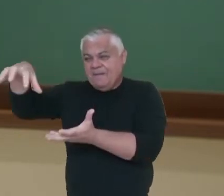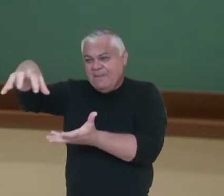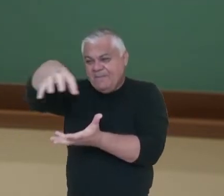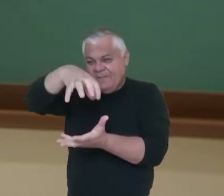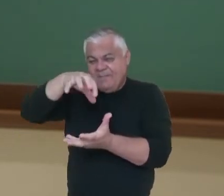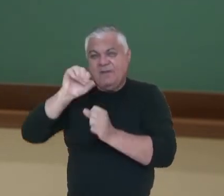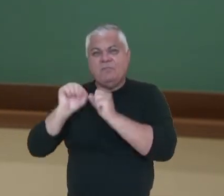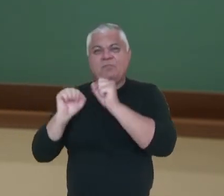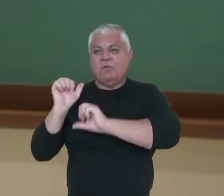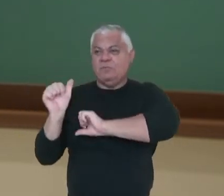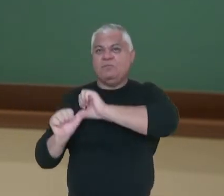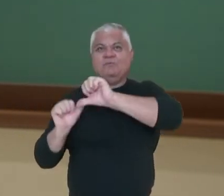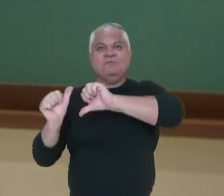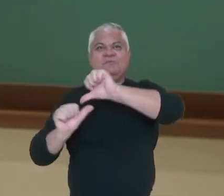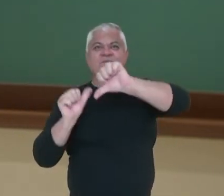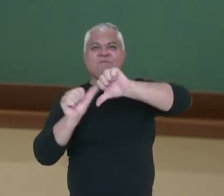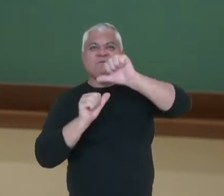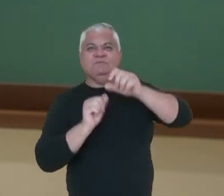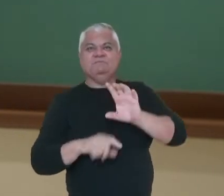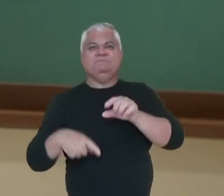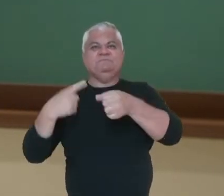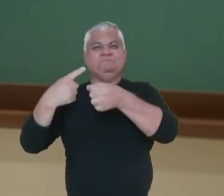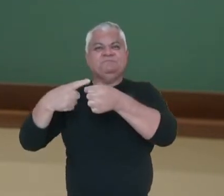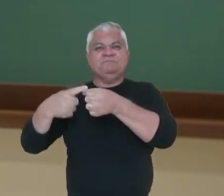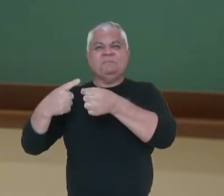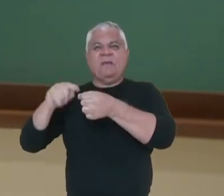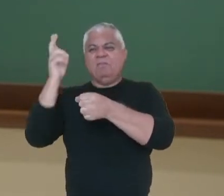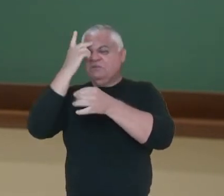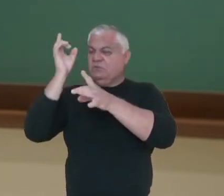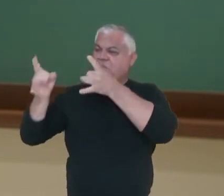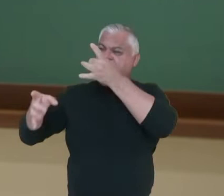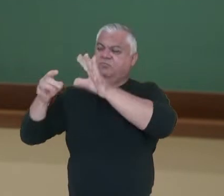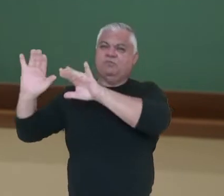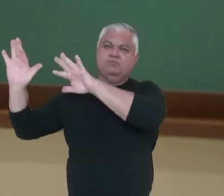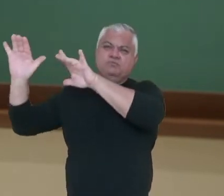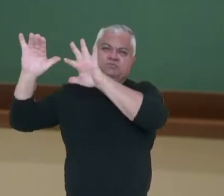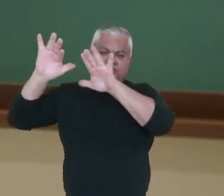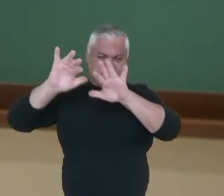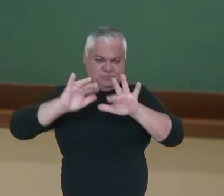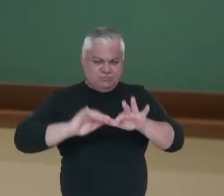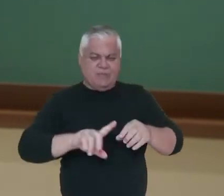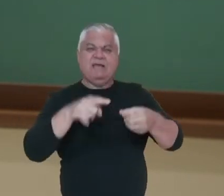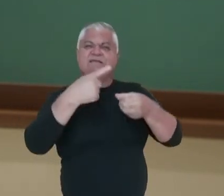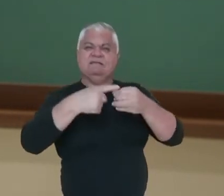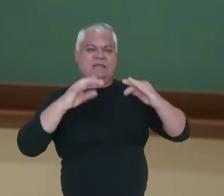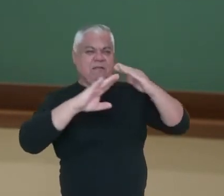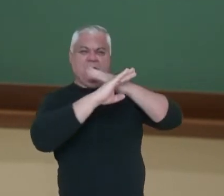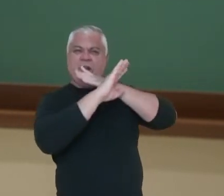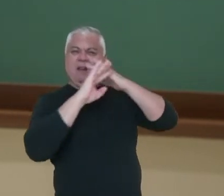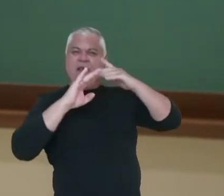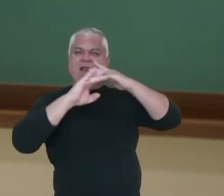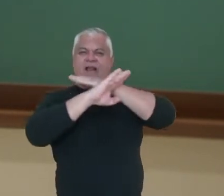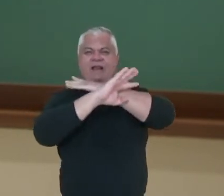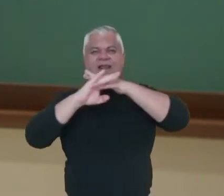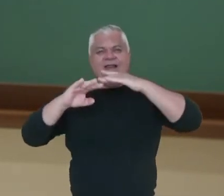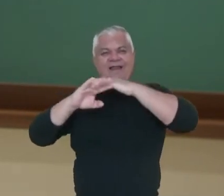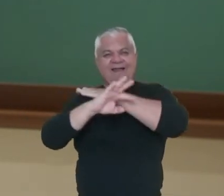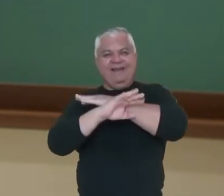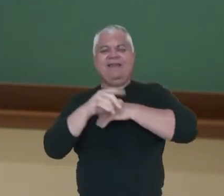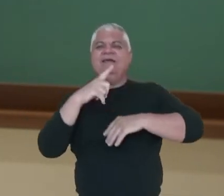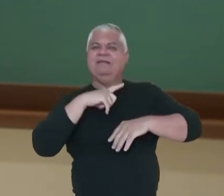muitas transformações. O interior começa a se esvaziar e as cidades começam a se tornar cidades grandes. Então começa a ter